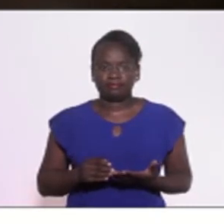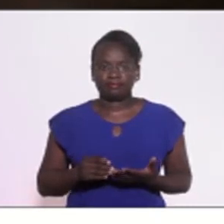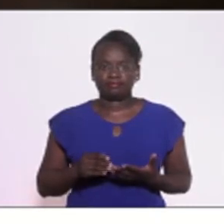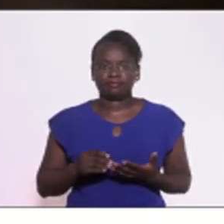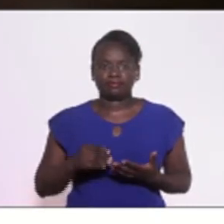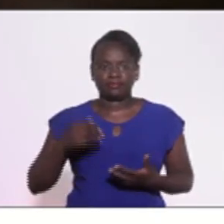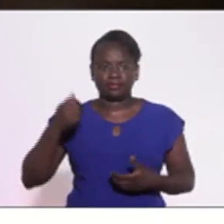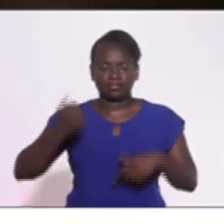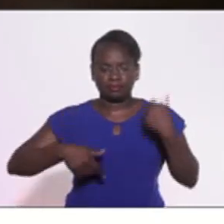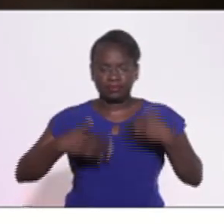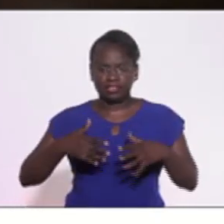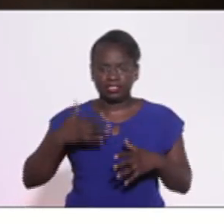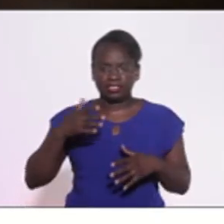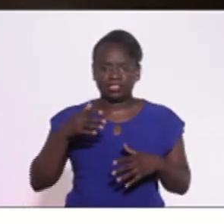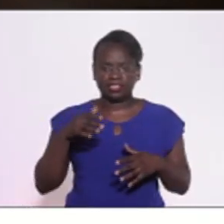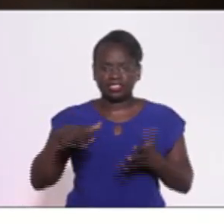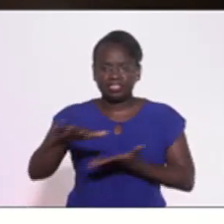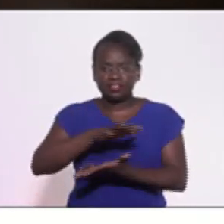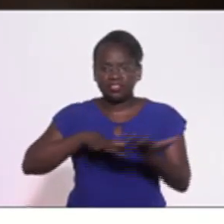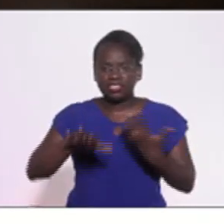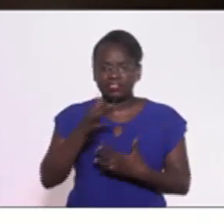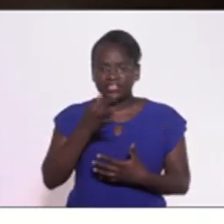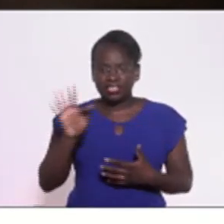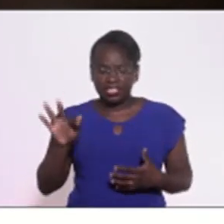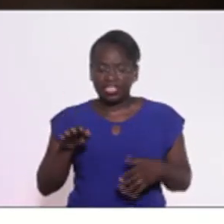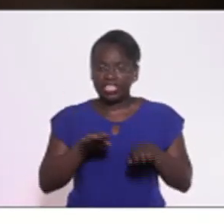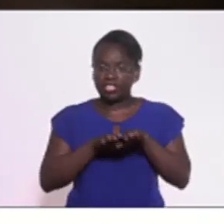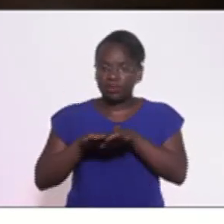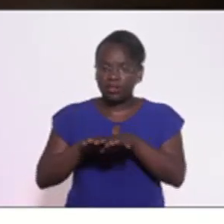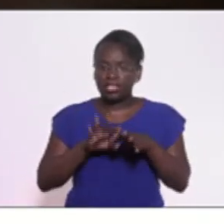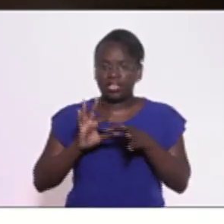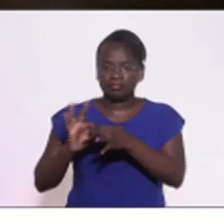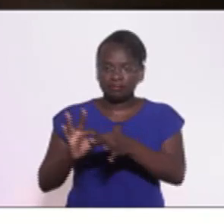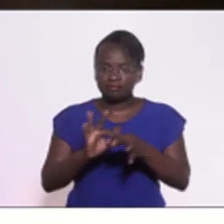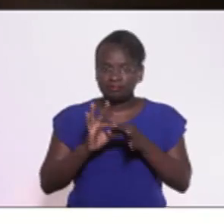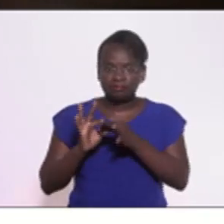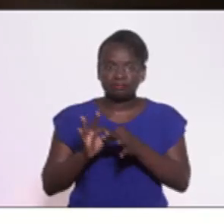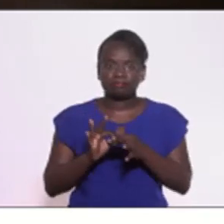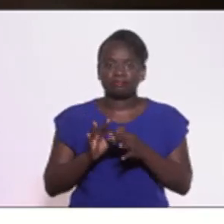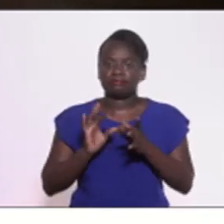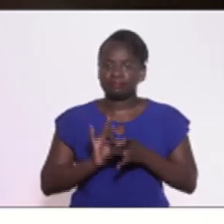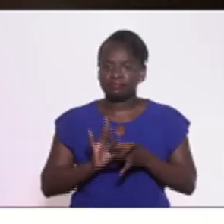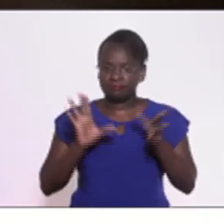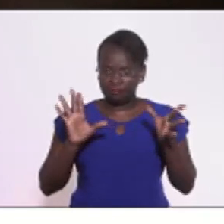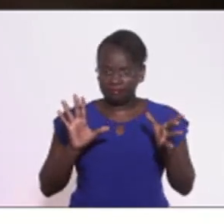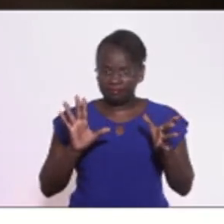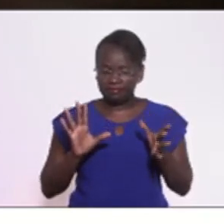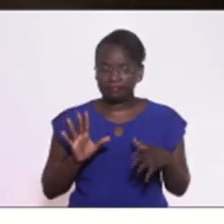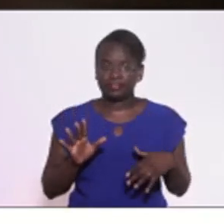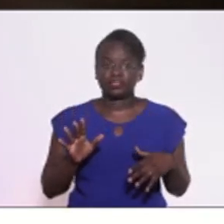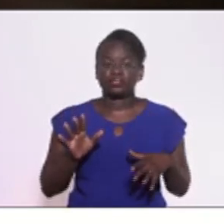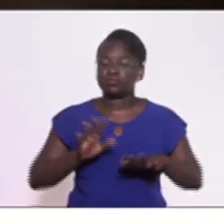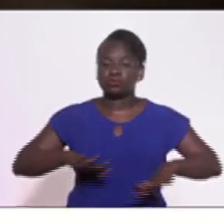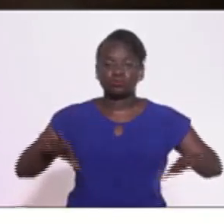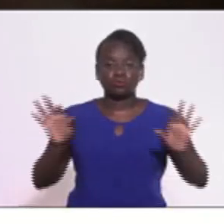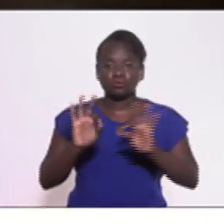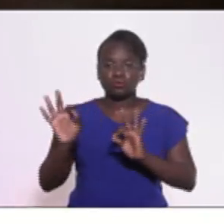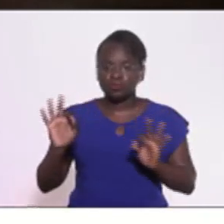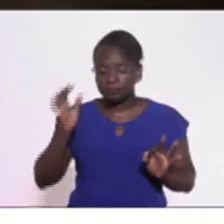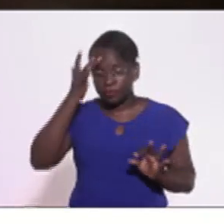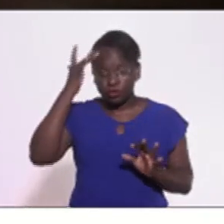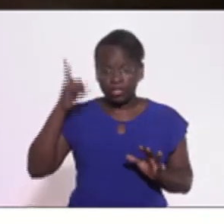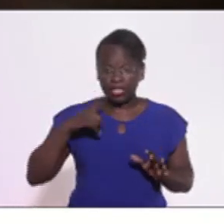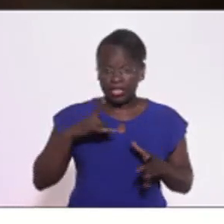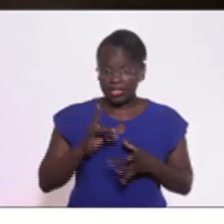do disco da Revolução Francesa, da igualdade, da fraternidade e da liberdade. Ninguém consegue gozar